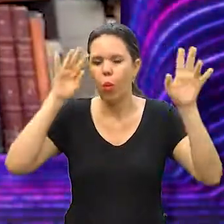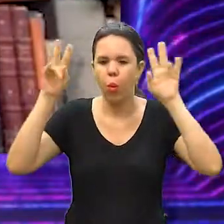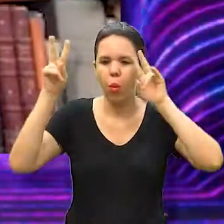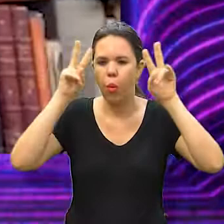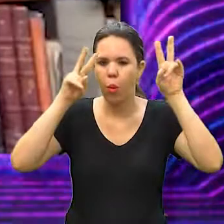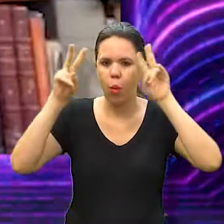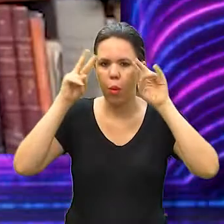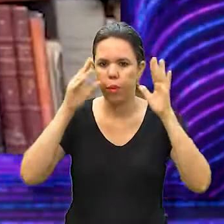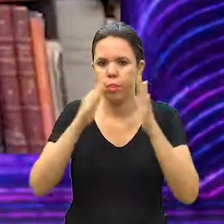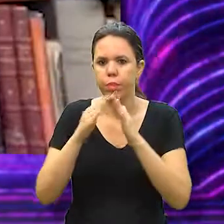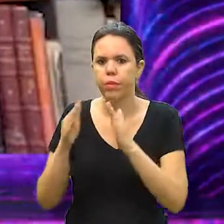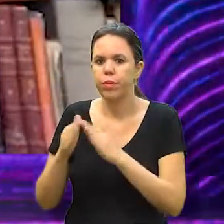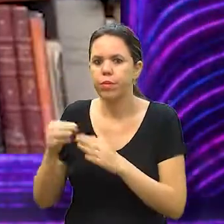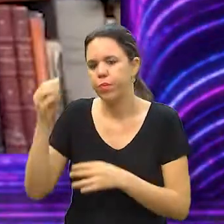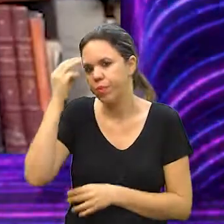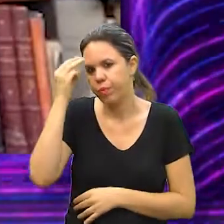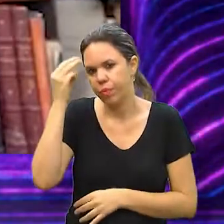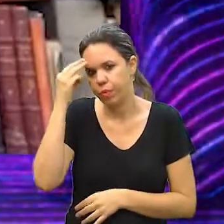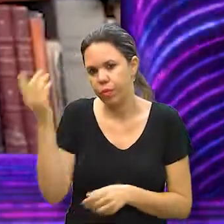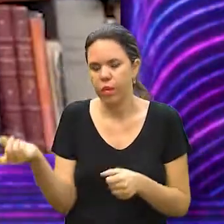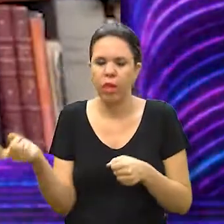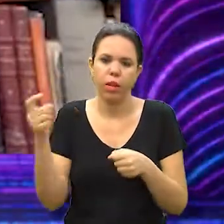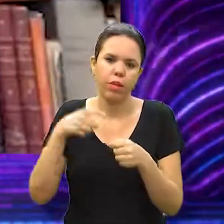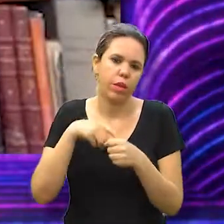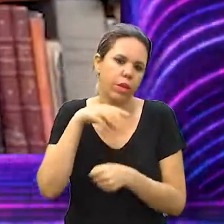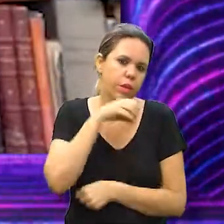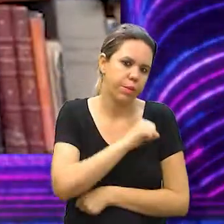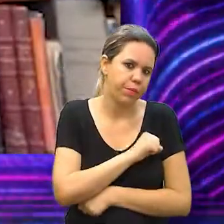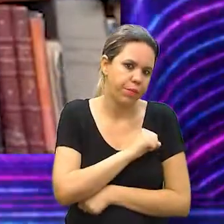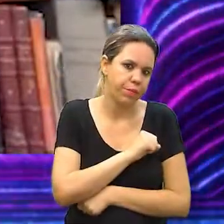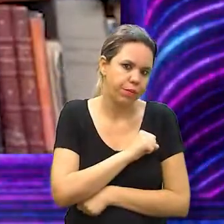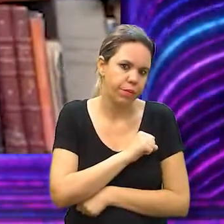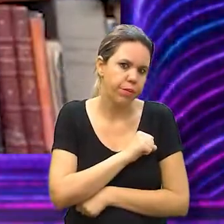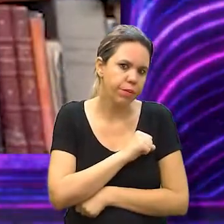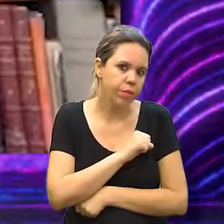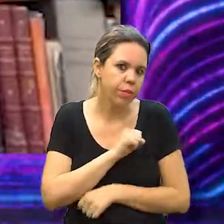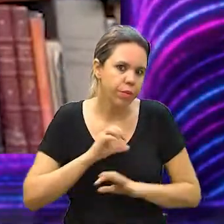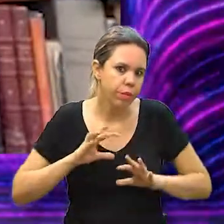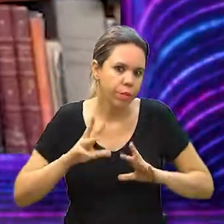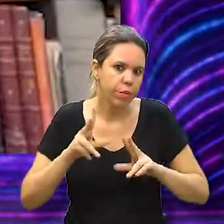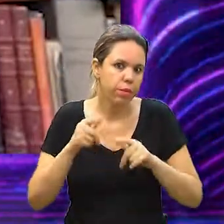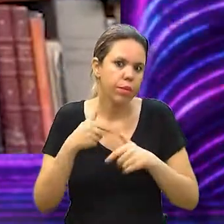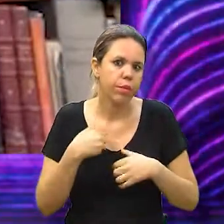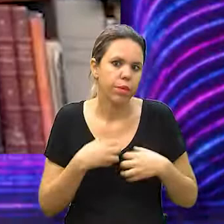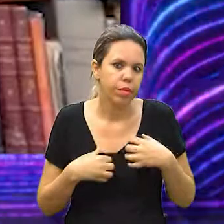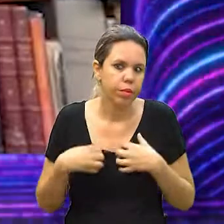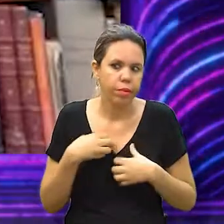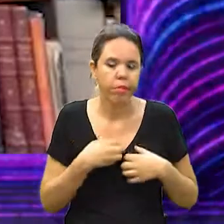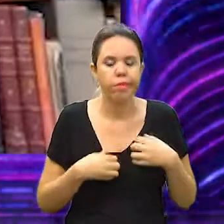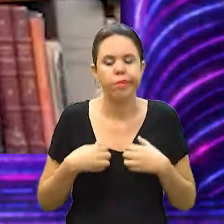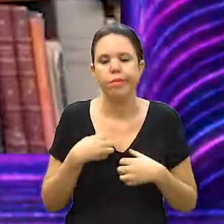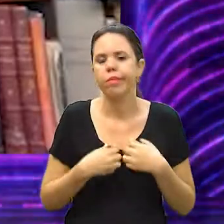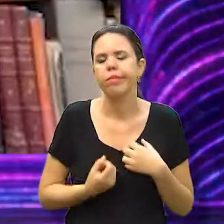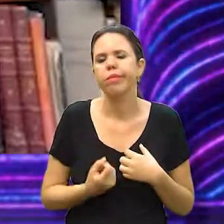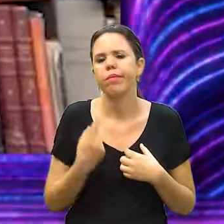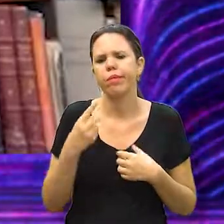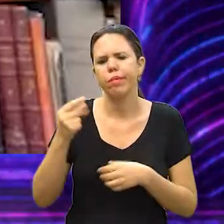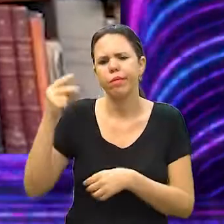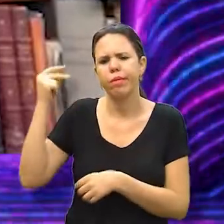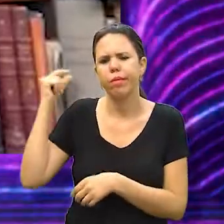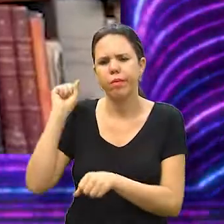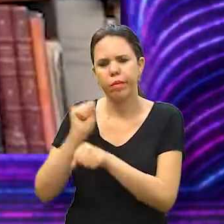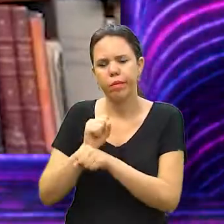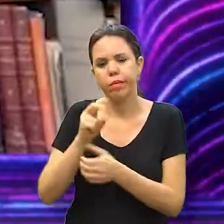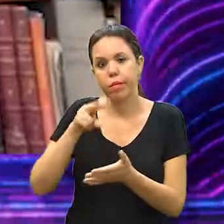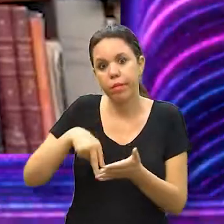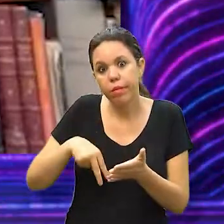pela casa. As memórias voltaram de uma vez e com elas todas as minhas cismas. Como faz tempo que parei de